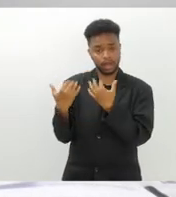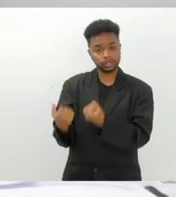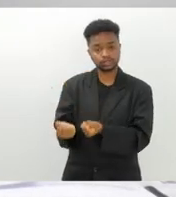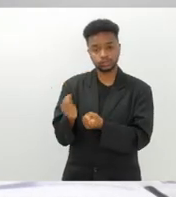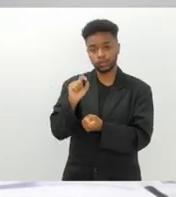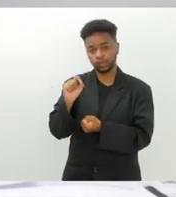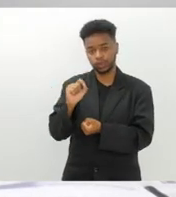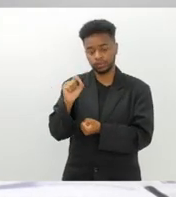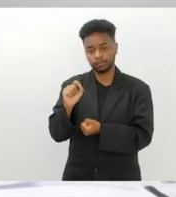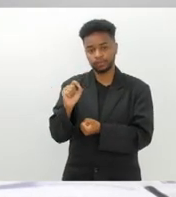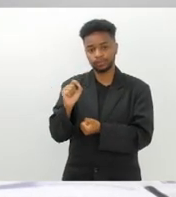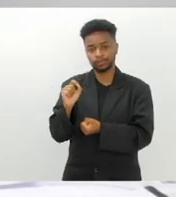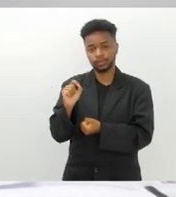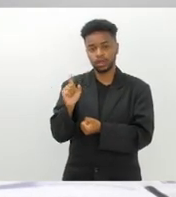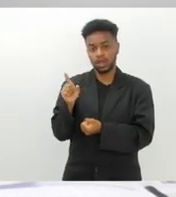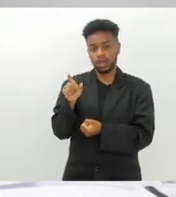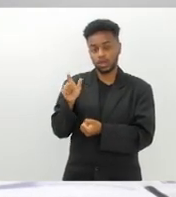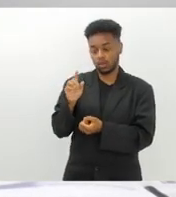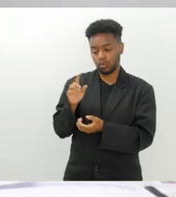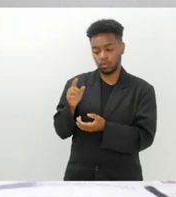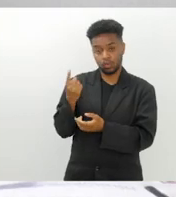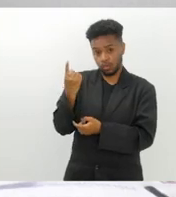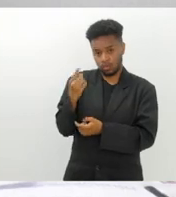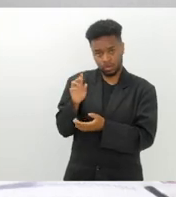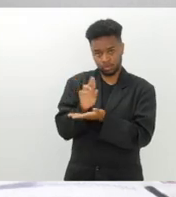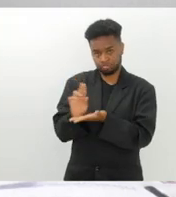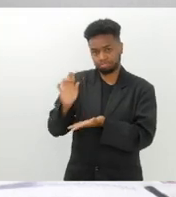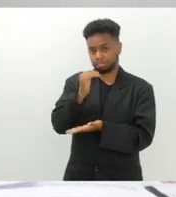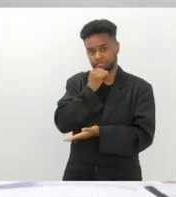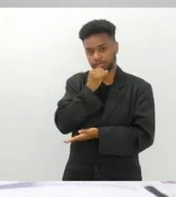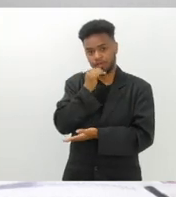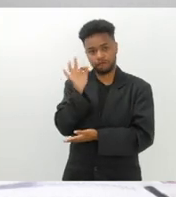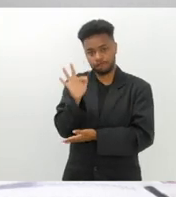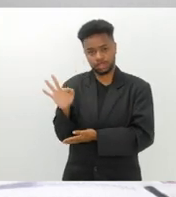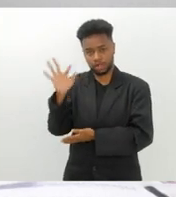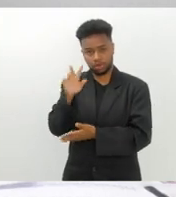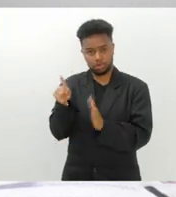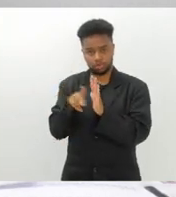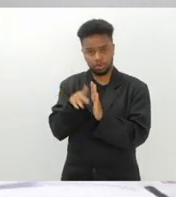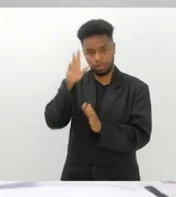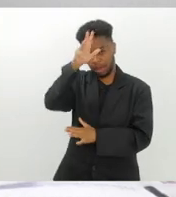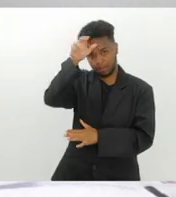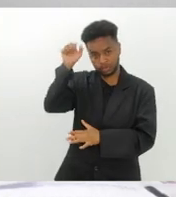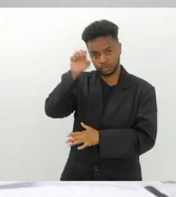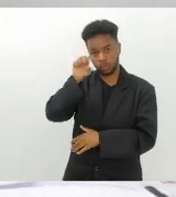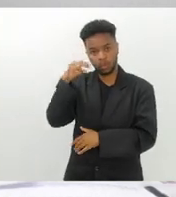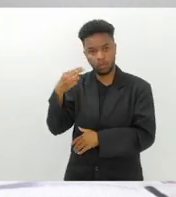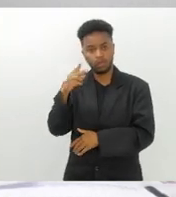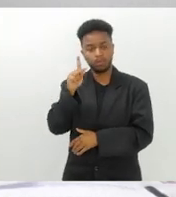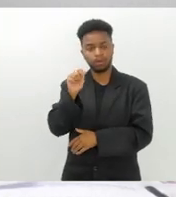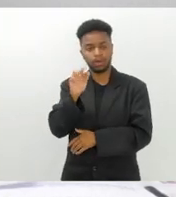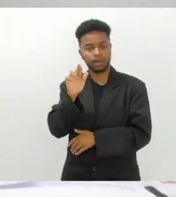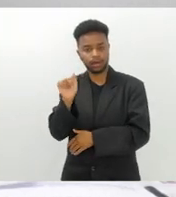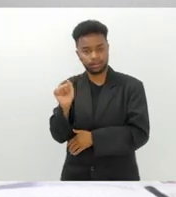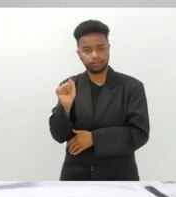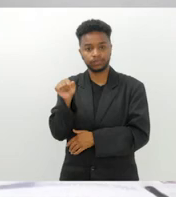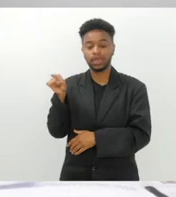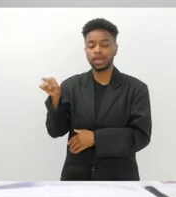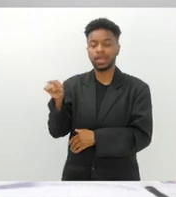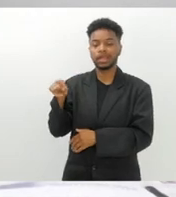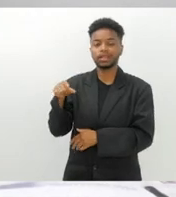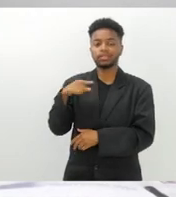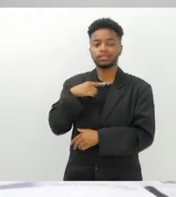uma determinada universidade, por exemplo, uma federal lá do Amazonas ou do Pará, ela fosse um